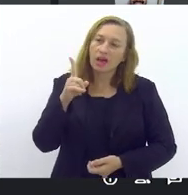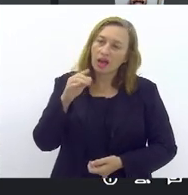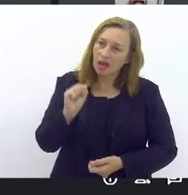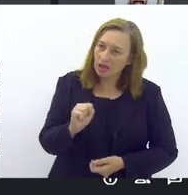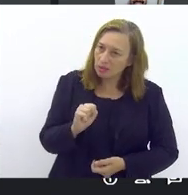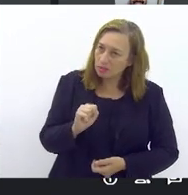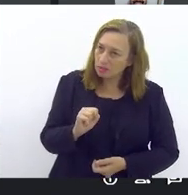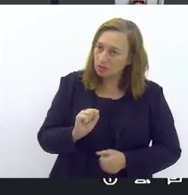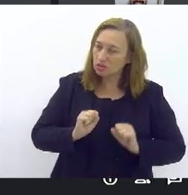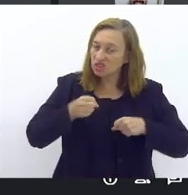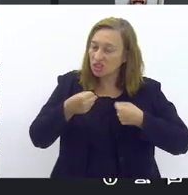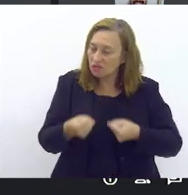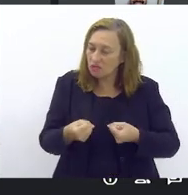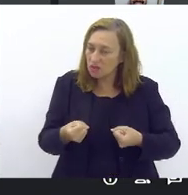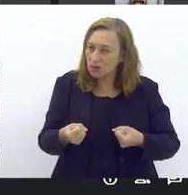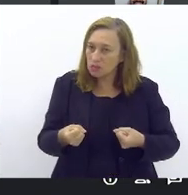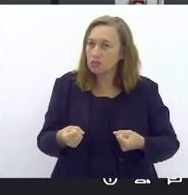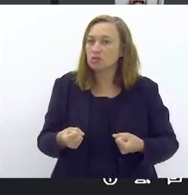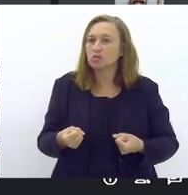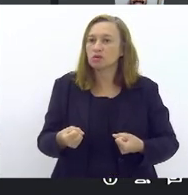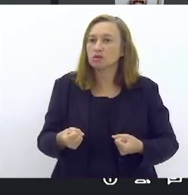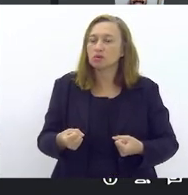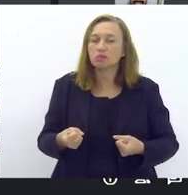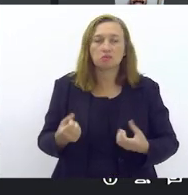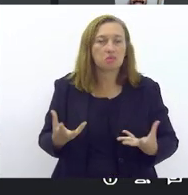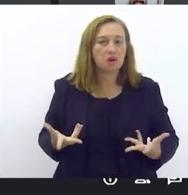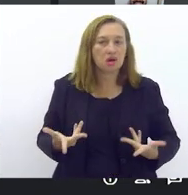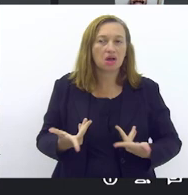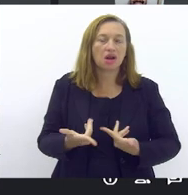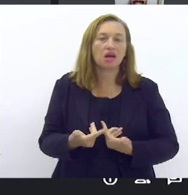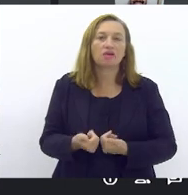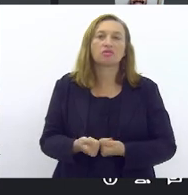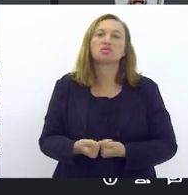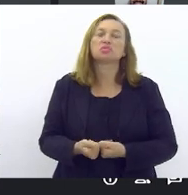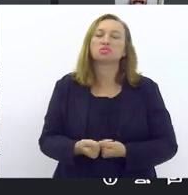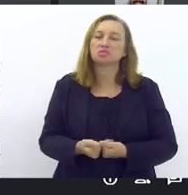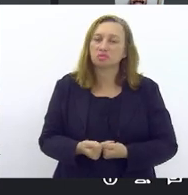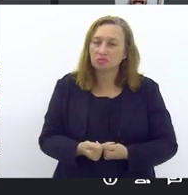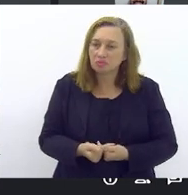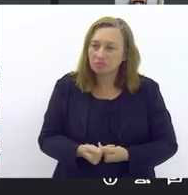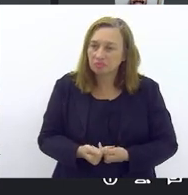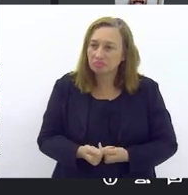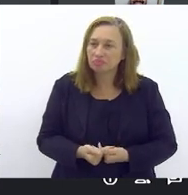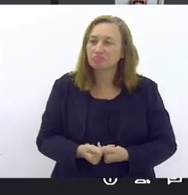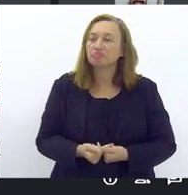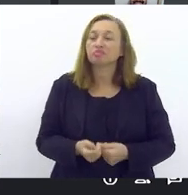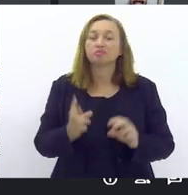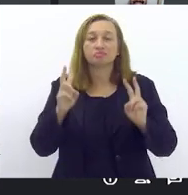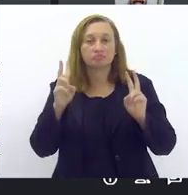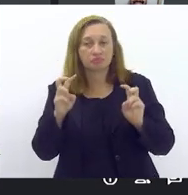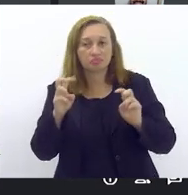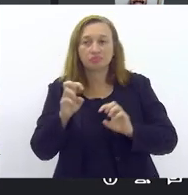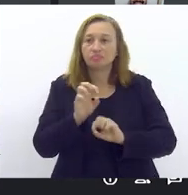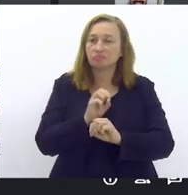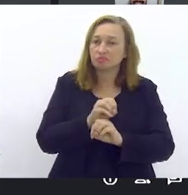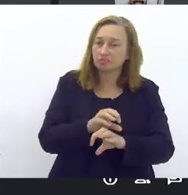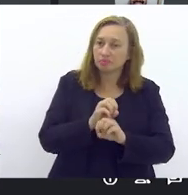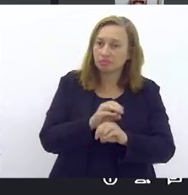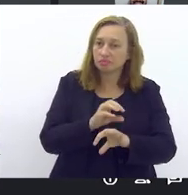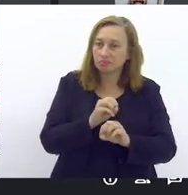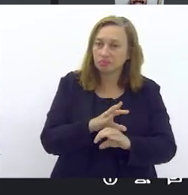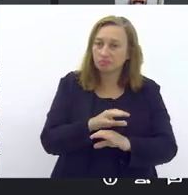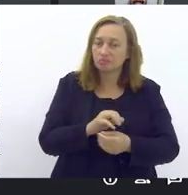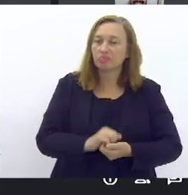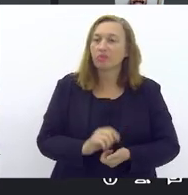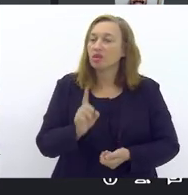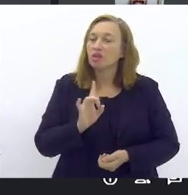que é um defensor inequívoco e arrigado das questões da educação, né? São